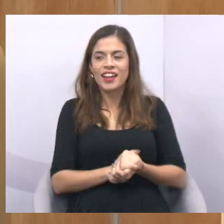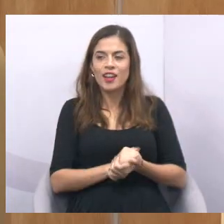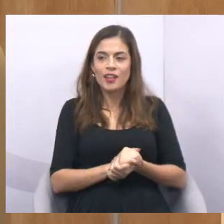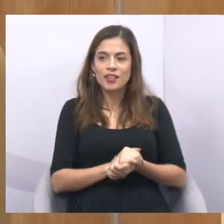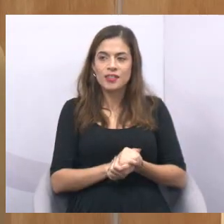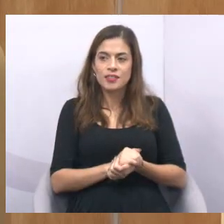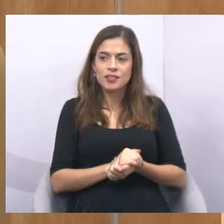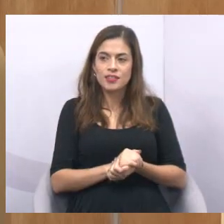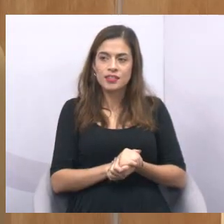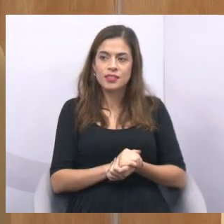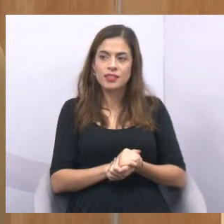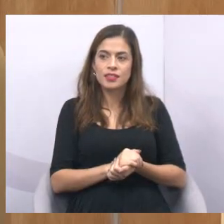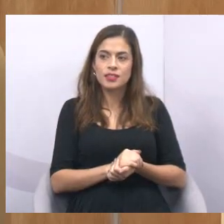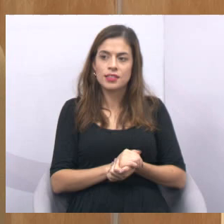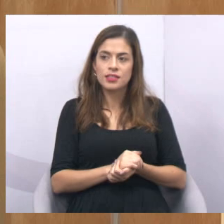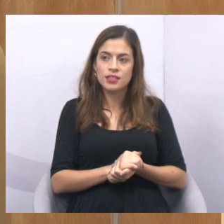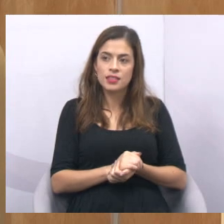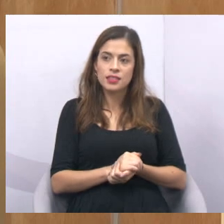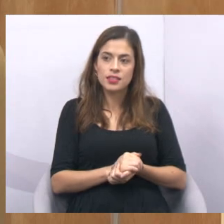E